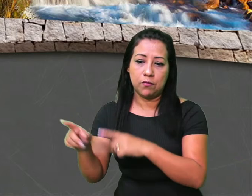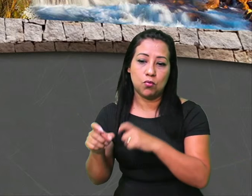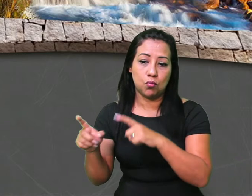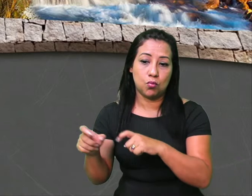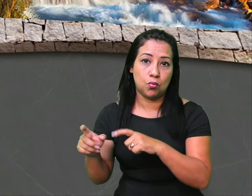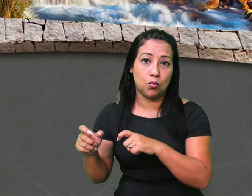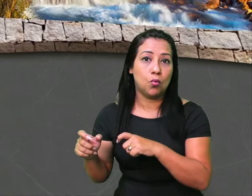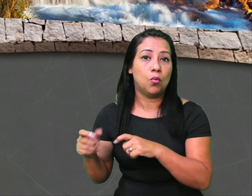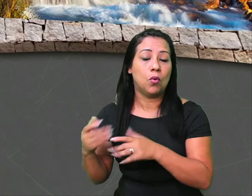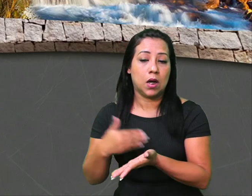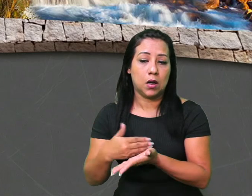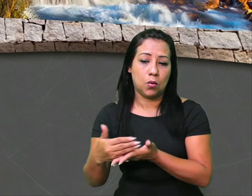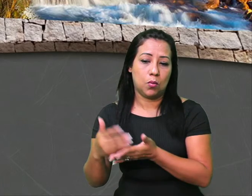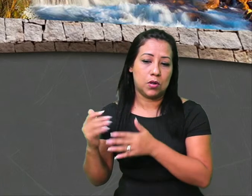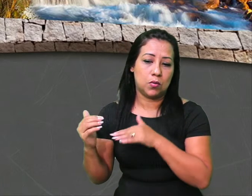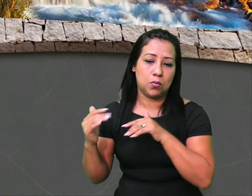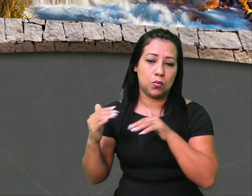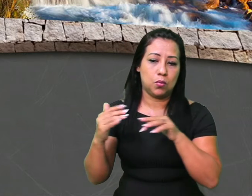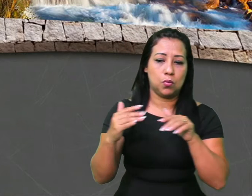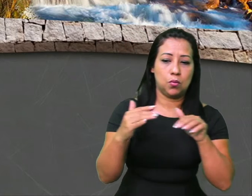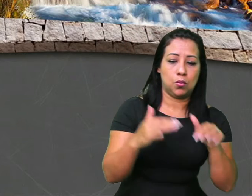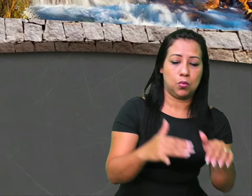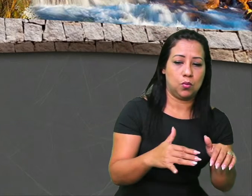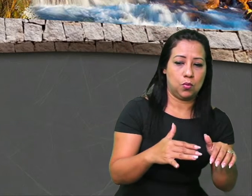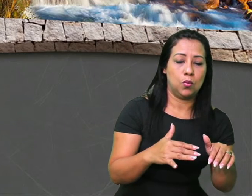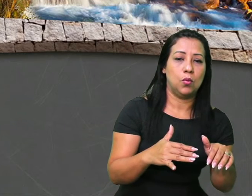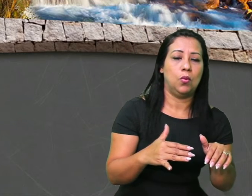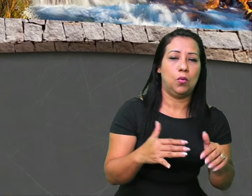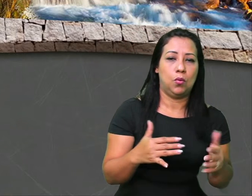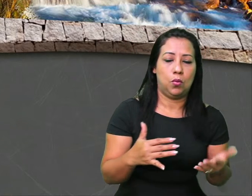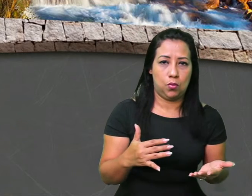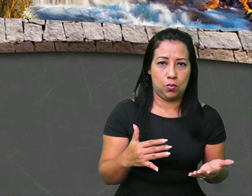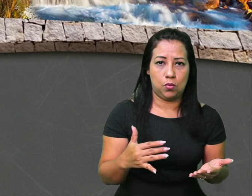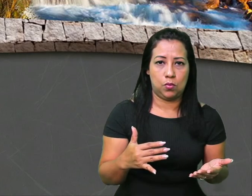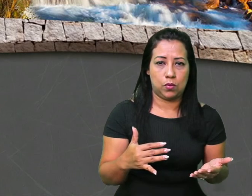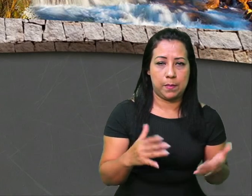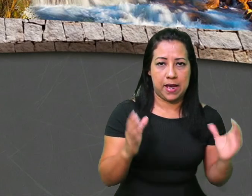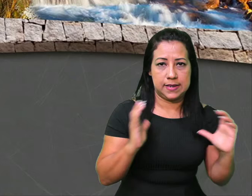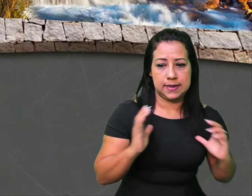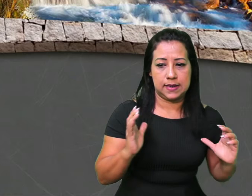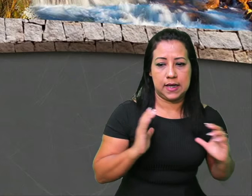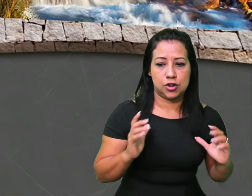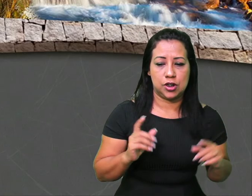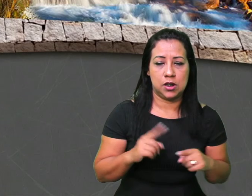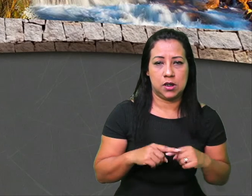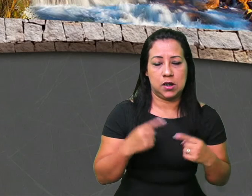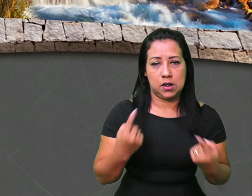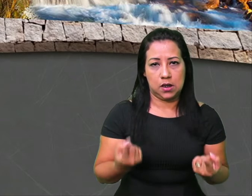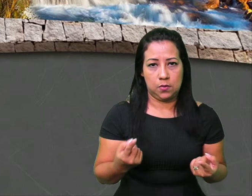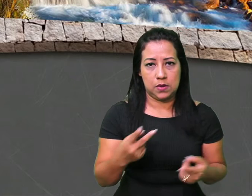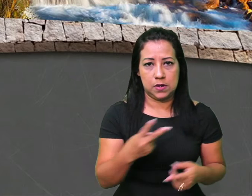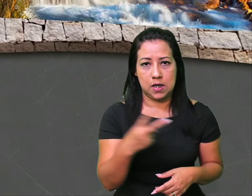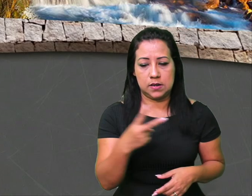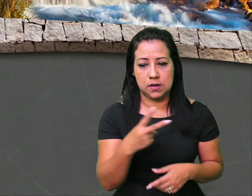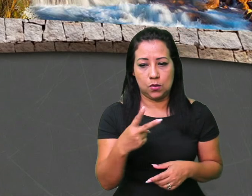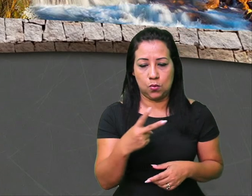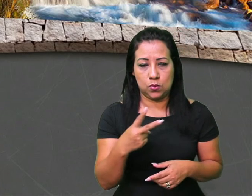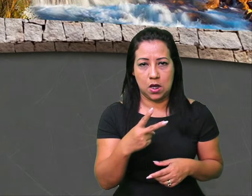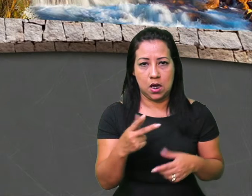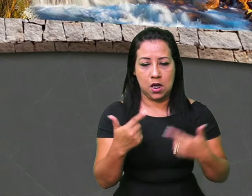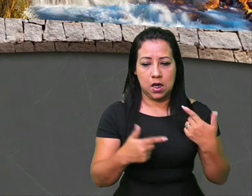o chamado êxodo rural. Após a Segunda Guerra Mundial,